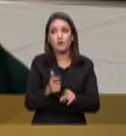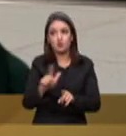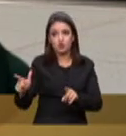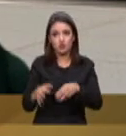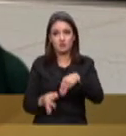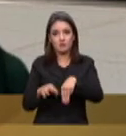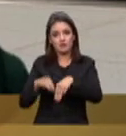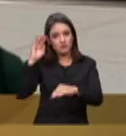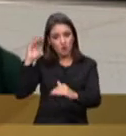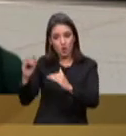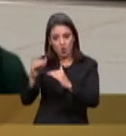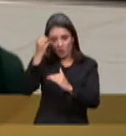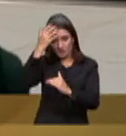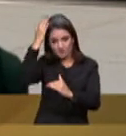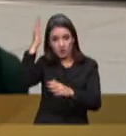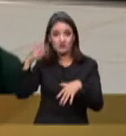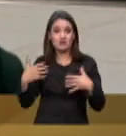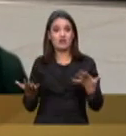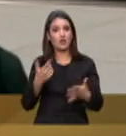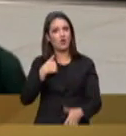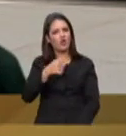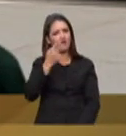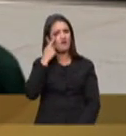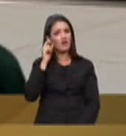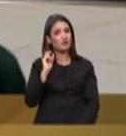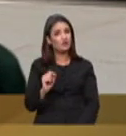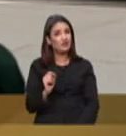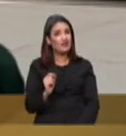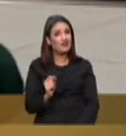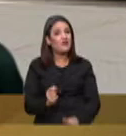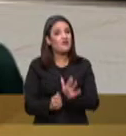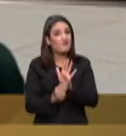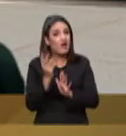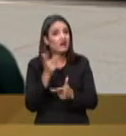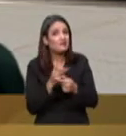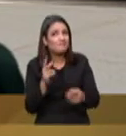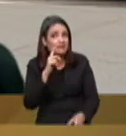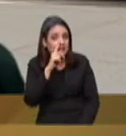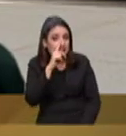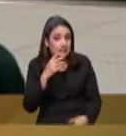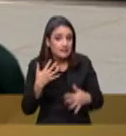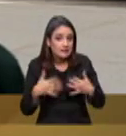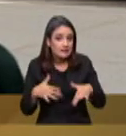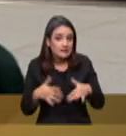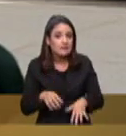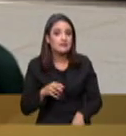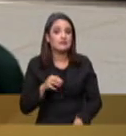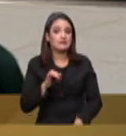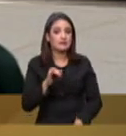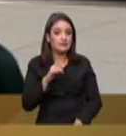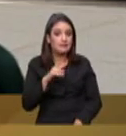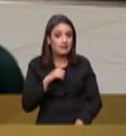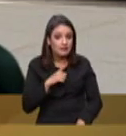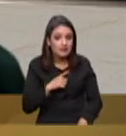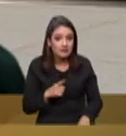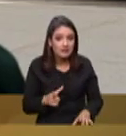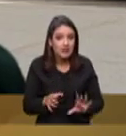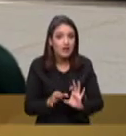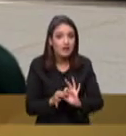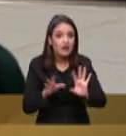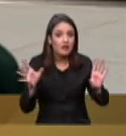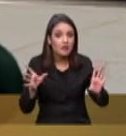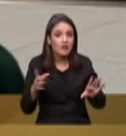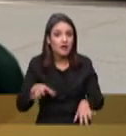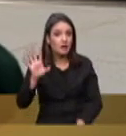acompanharam, vejo, ao revés, sérios riscos na concessão de interpretação conforme